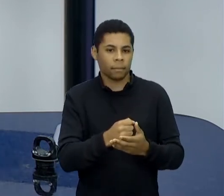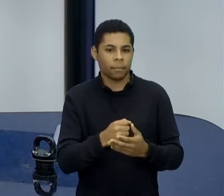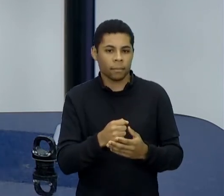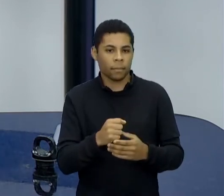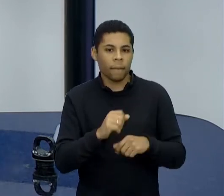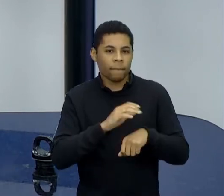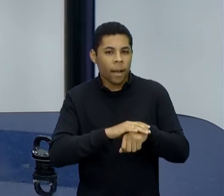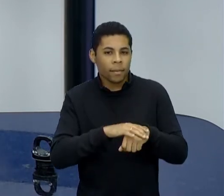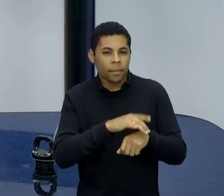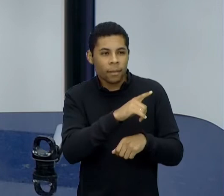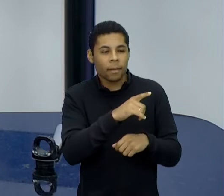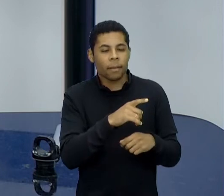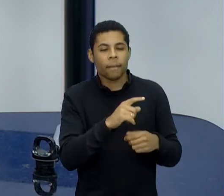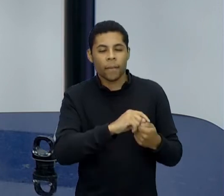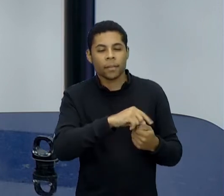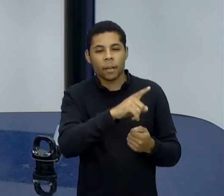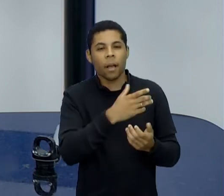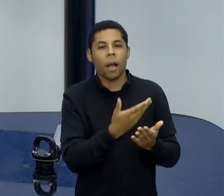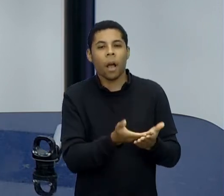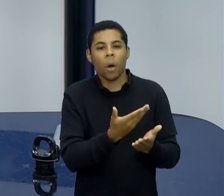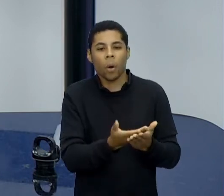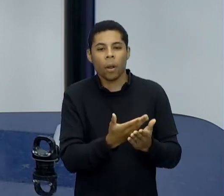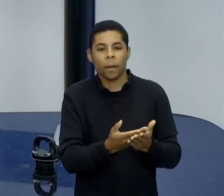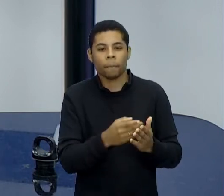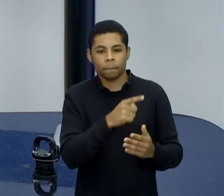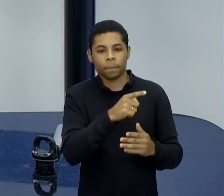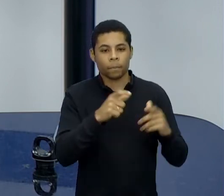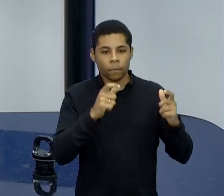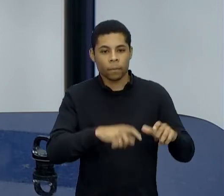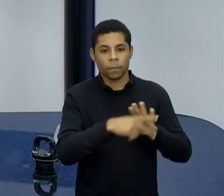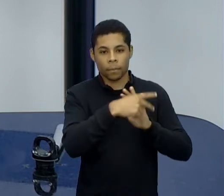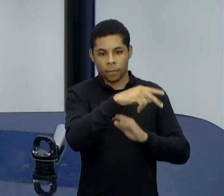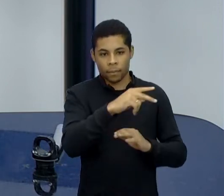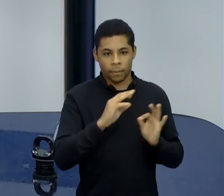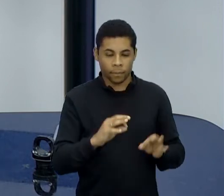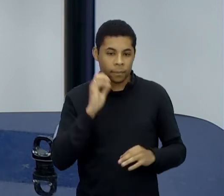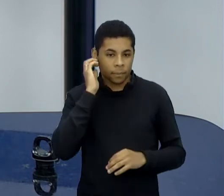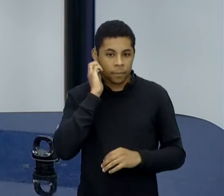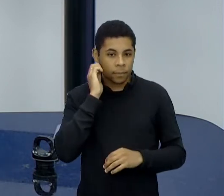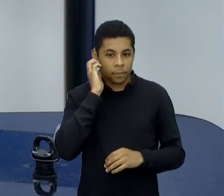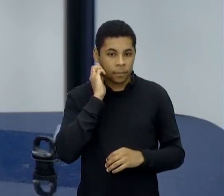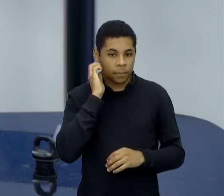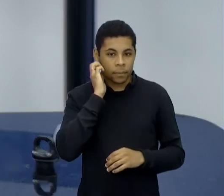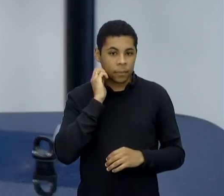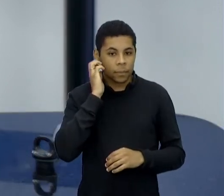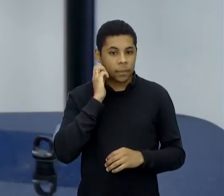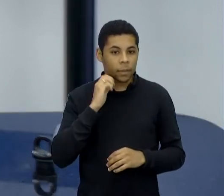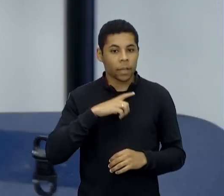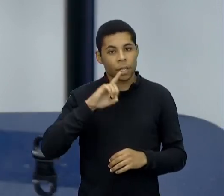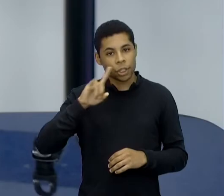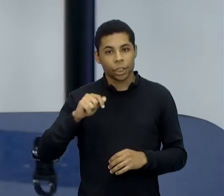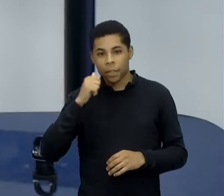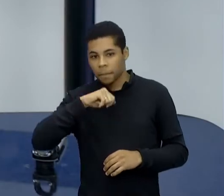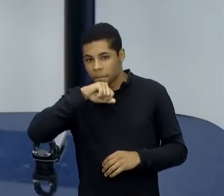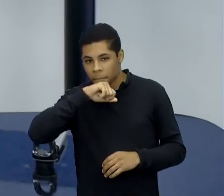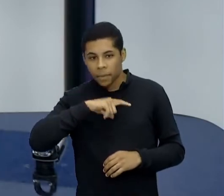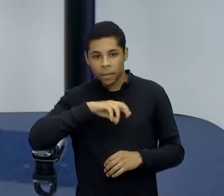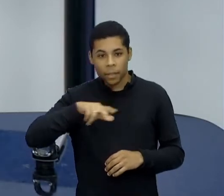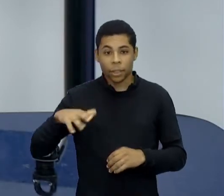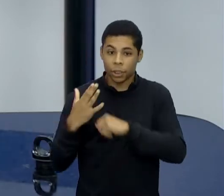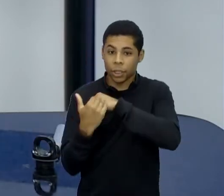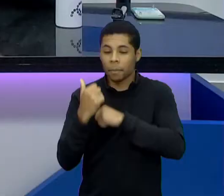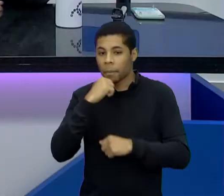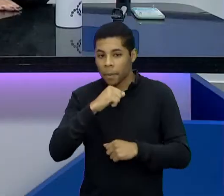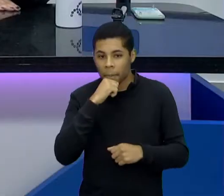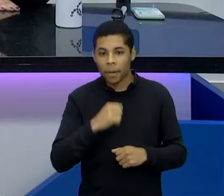as aulas ali no ambiente mesmo deles, né? E aí tem Dia das Mães, não sei o que, aquela conferência, chama a mamãe para